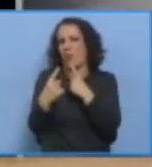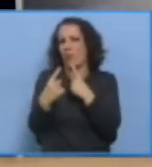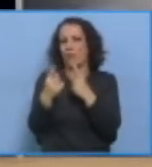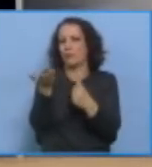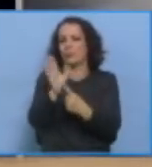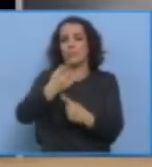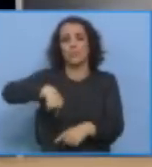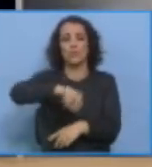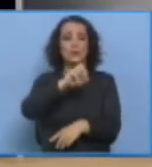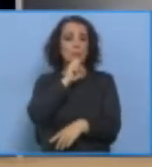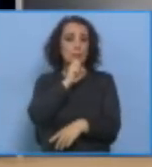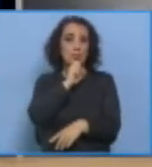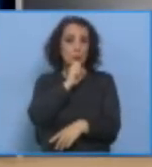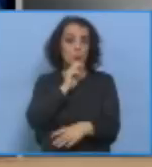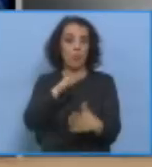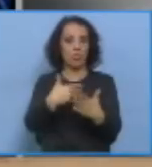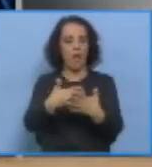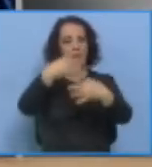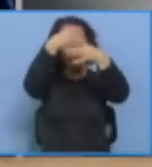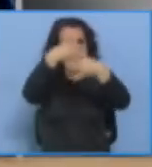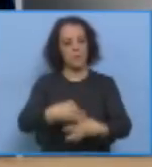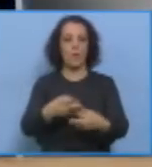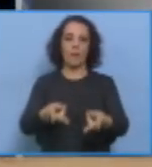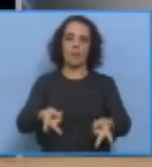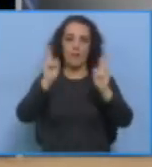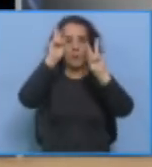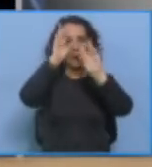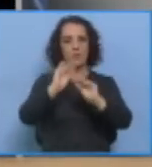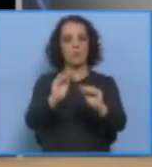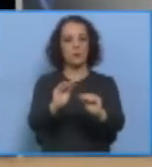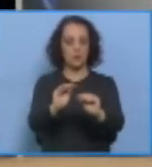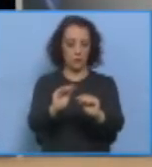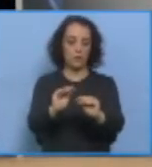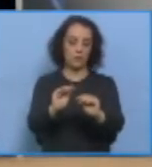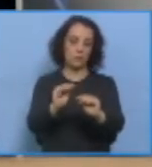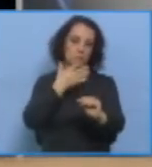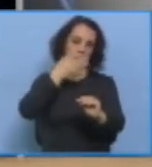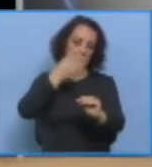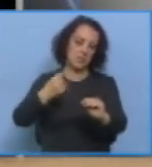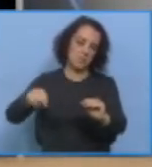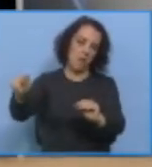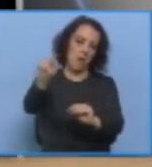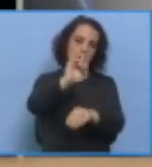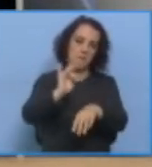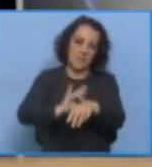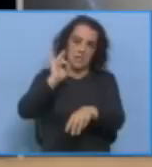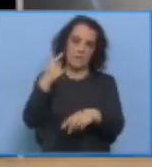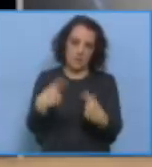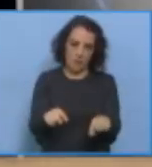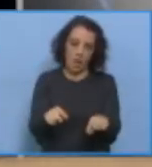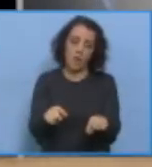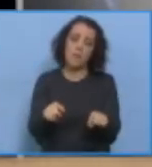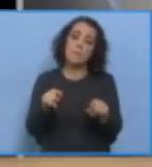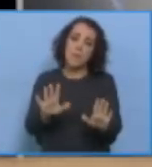bispos, efetivamente, para a afirmação deste princípio da liberdade de educação e que para o qual seguramente estão sensíveis e que é importante que cada vez